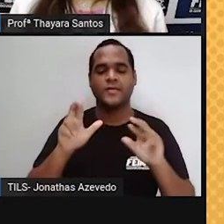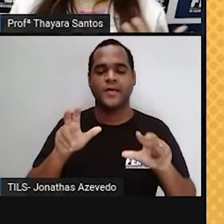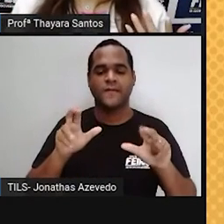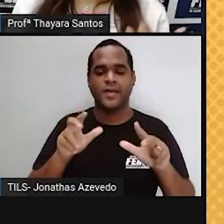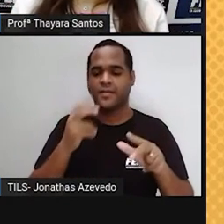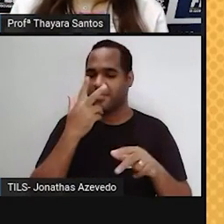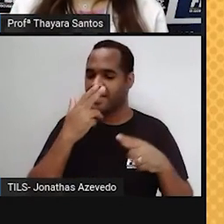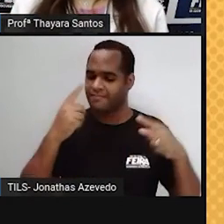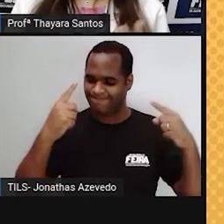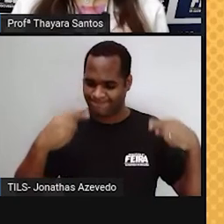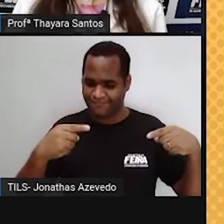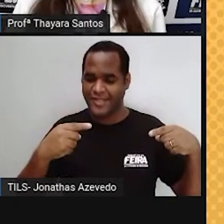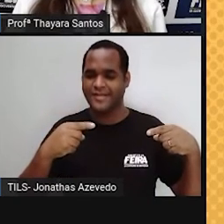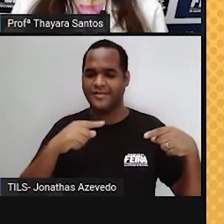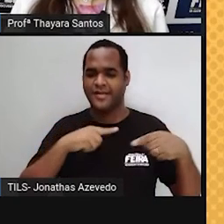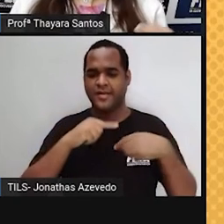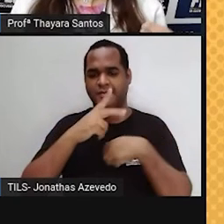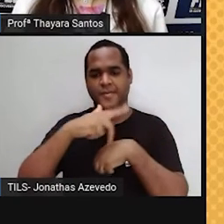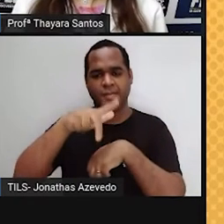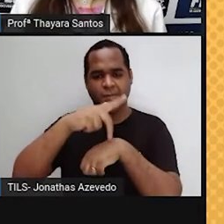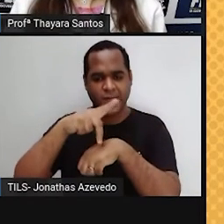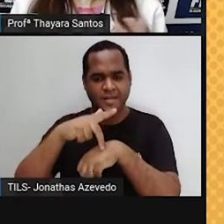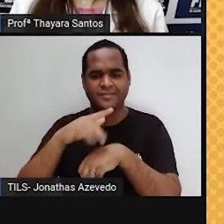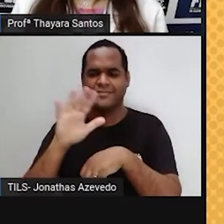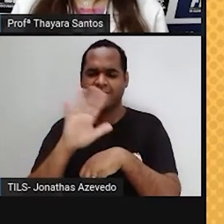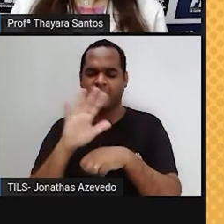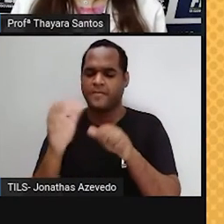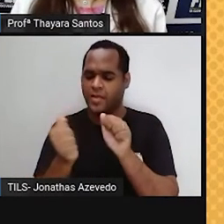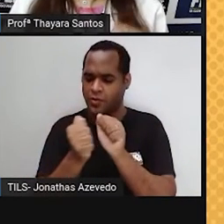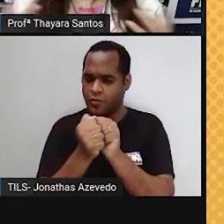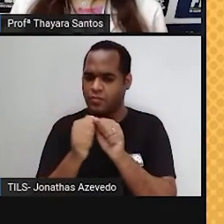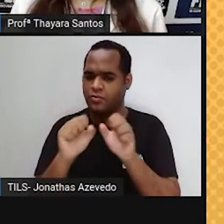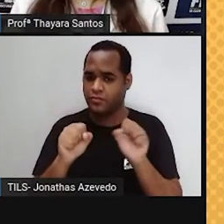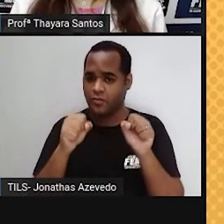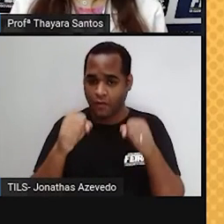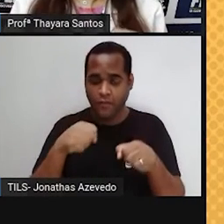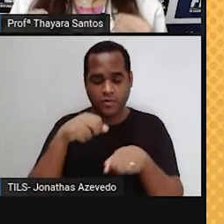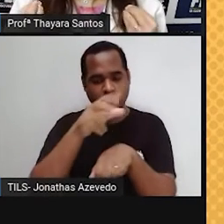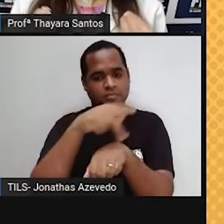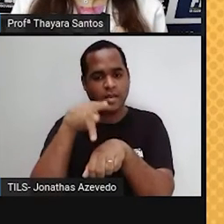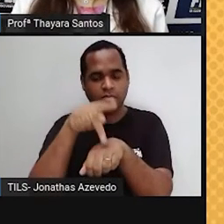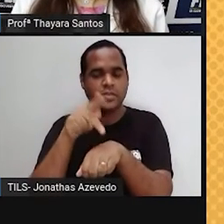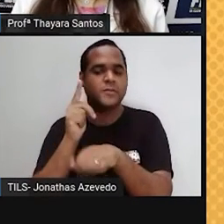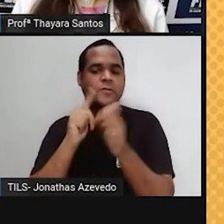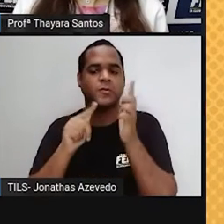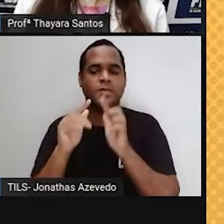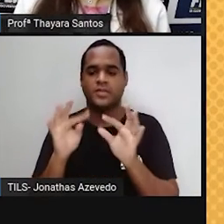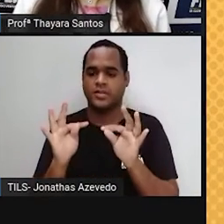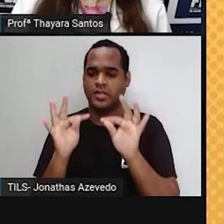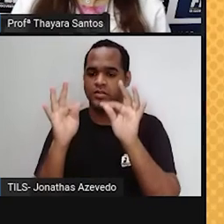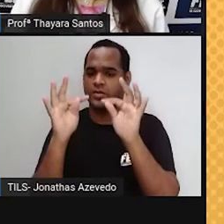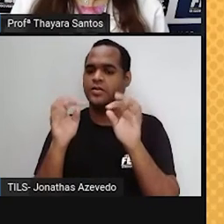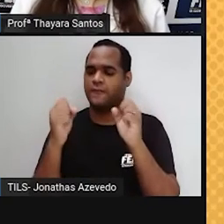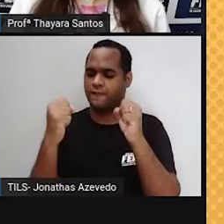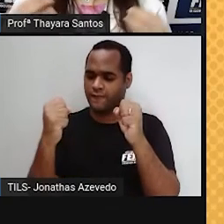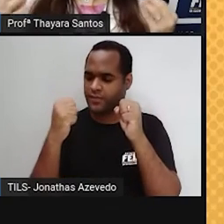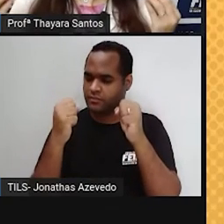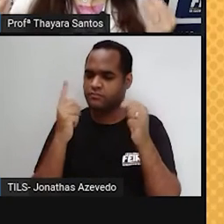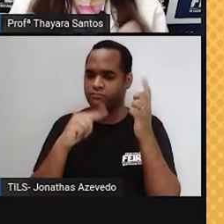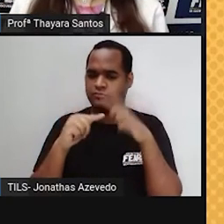essa rivalidade entre os países, e hoje eles juntaram esforços, vários países que têm essa tecnologia mais